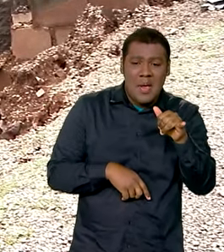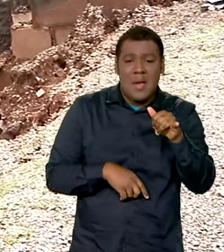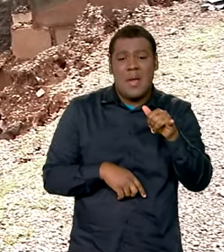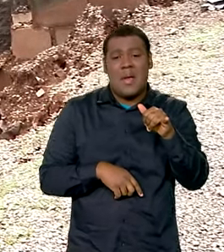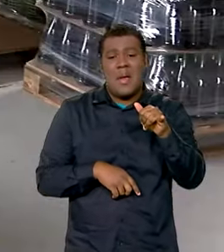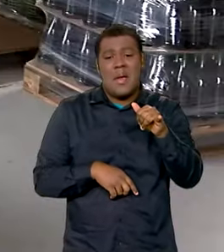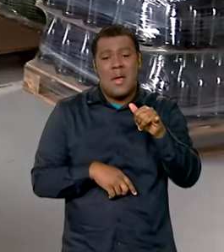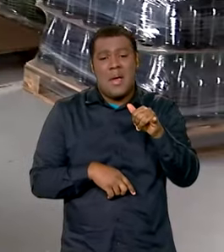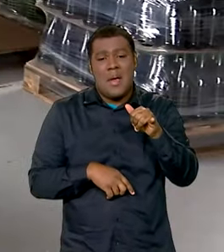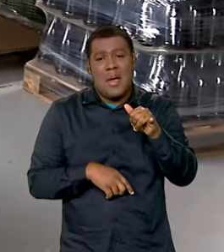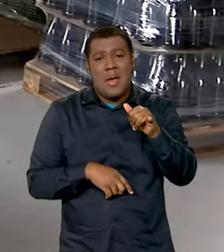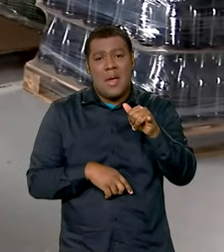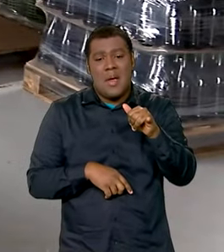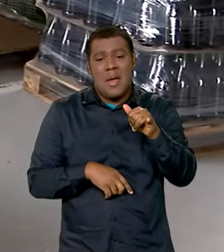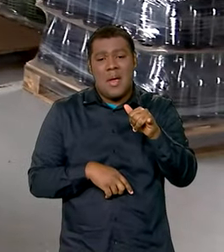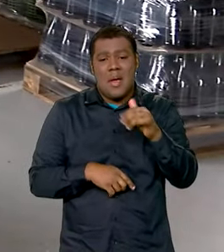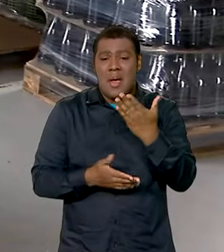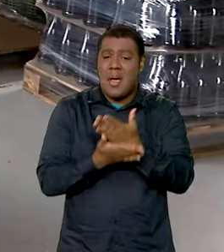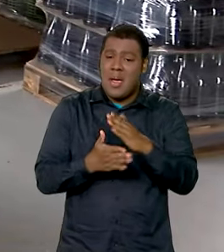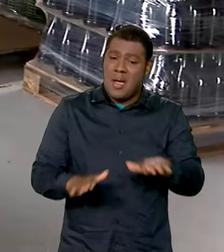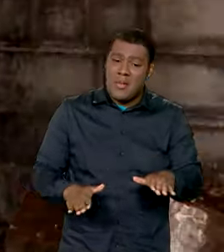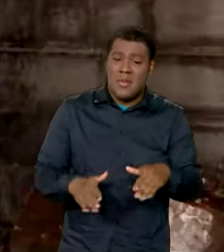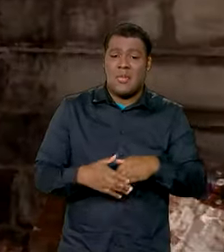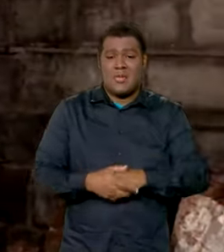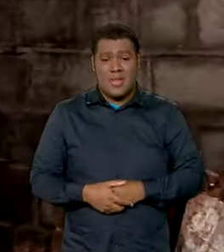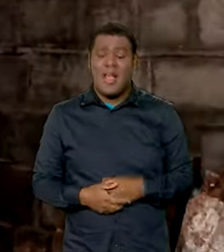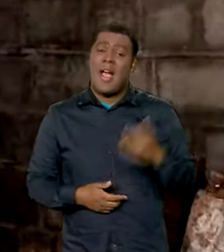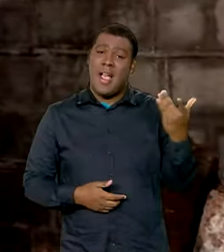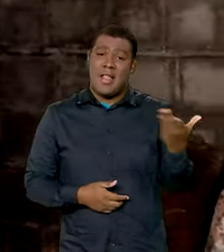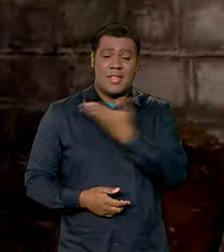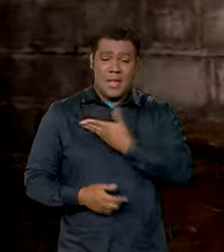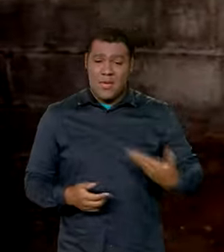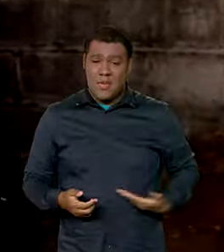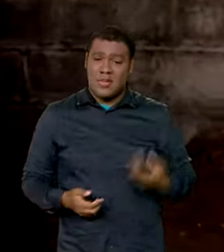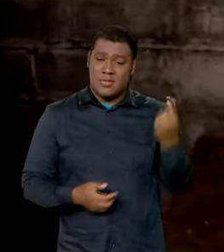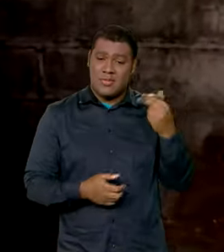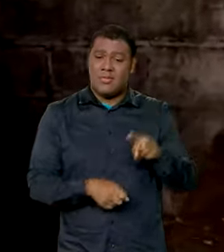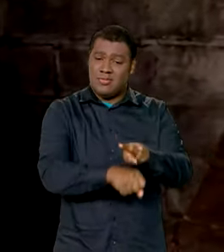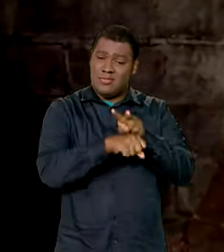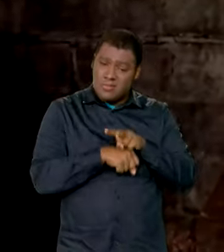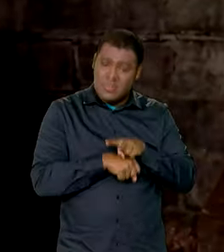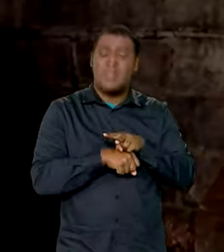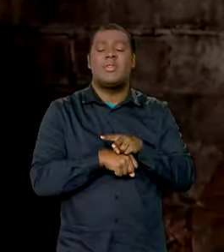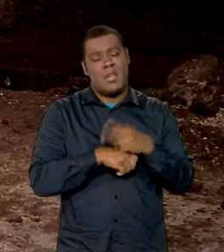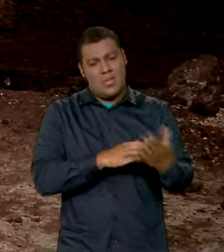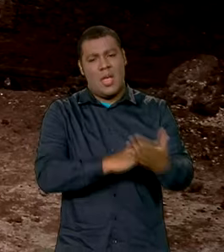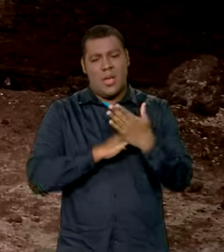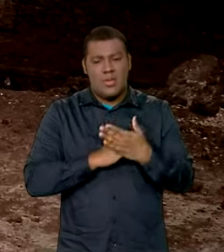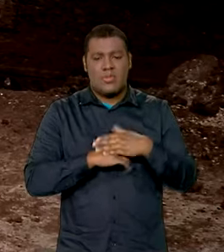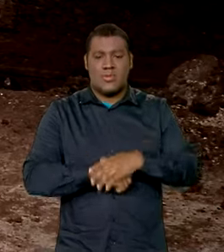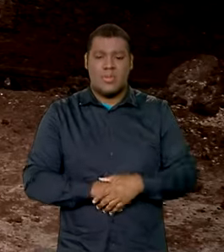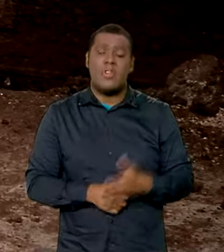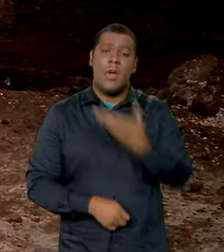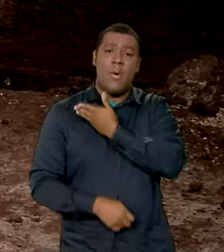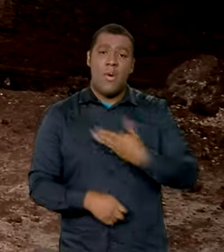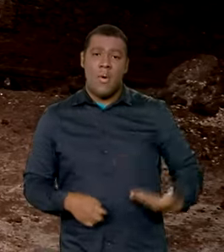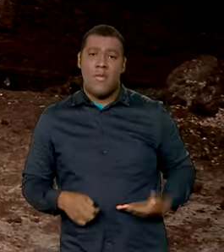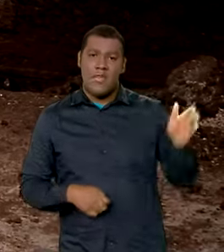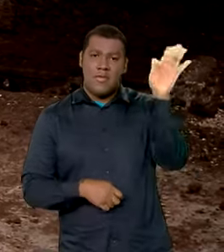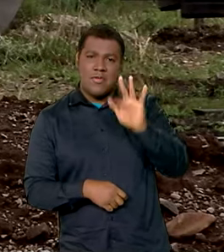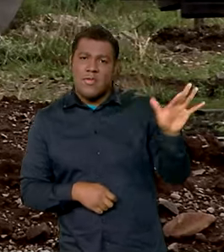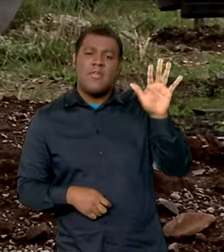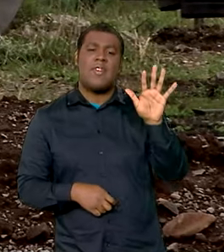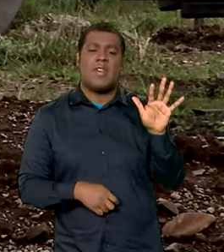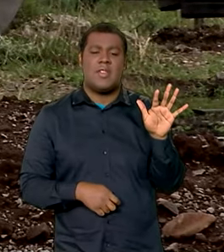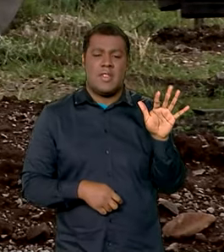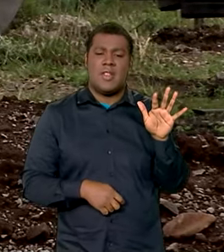dos recursos facilitou bastante a vida da empresa. É contando com o apoio do governo federal e dos clientes de todo o Brasil que